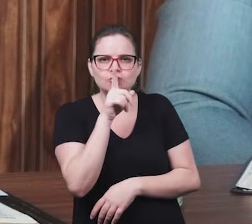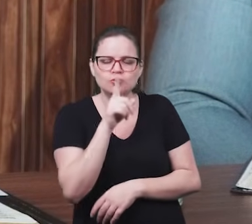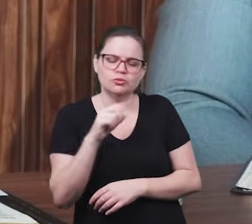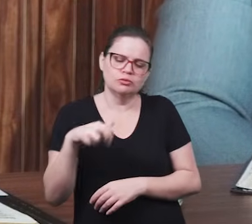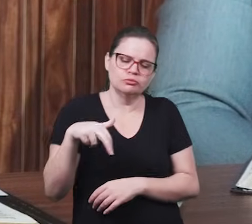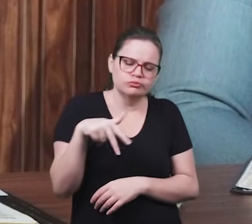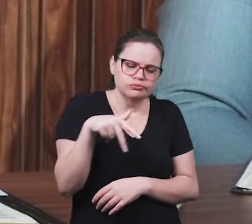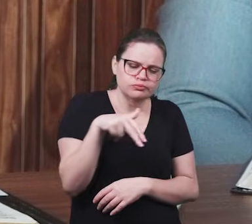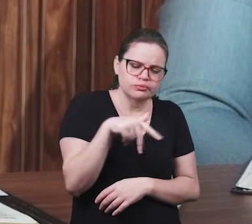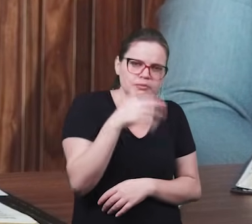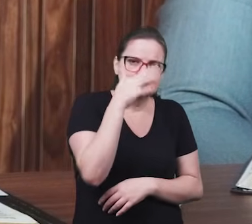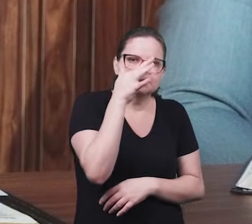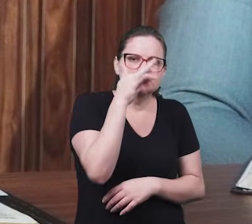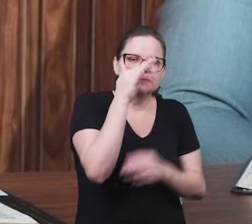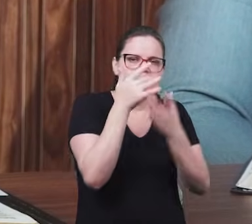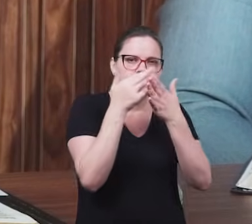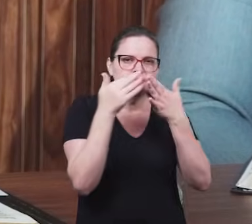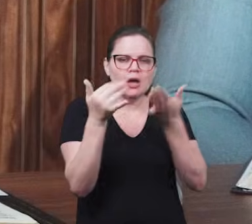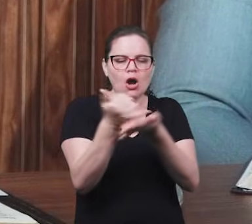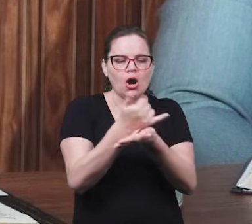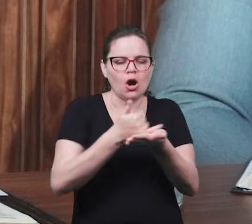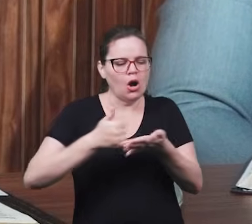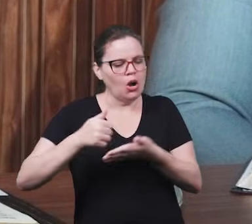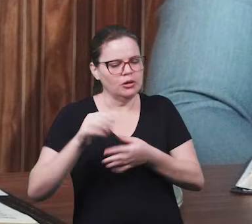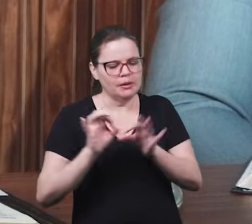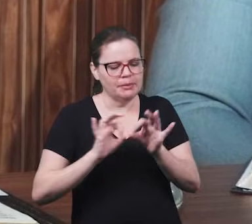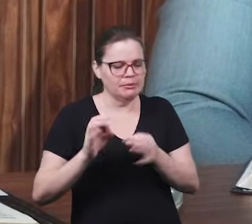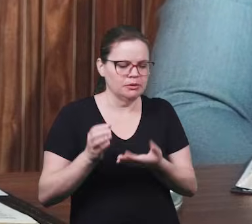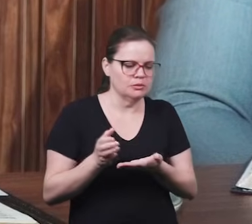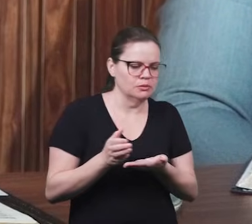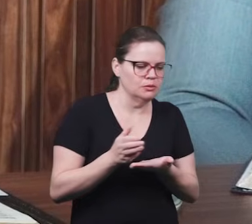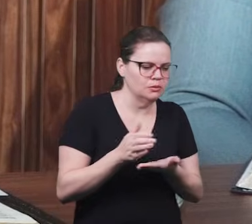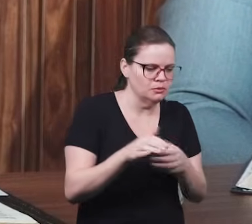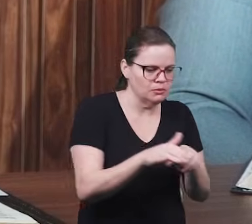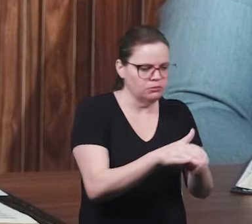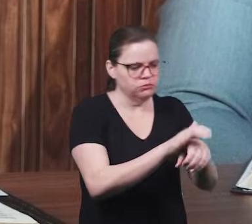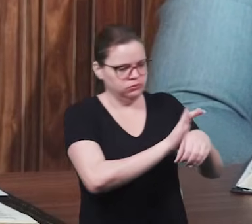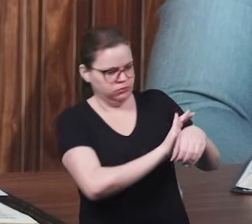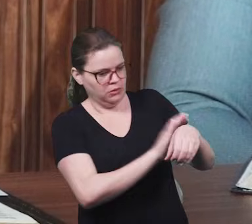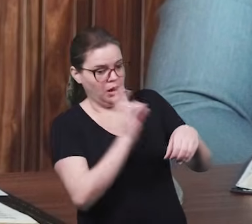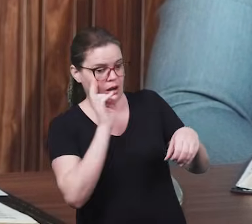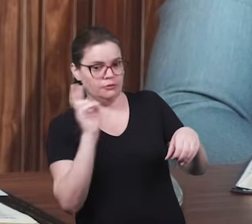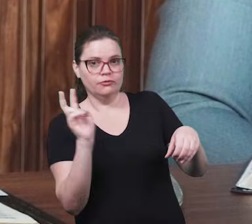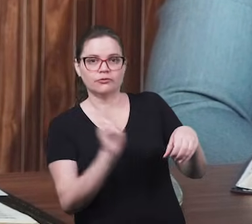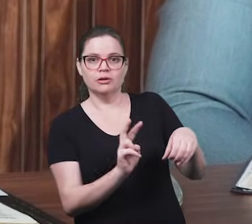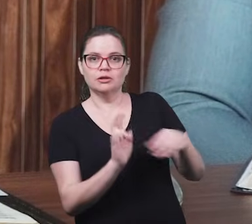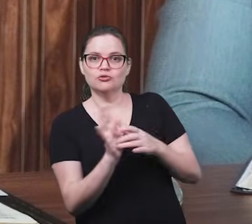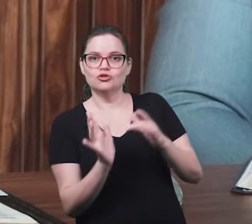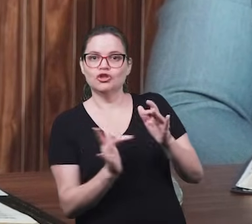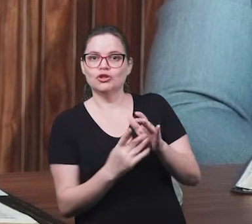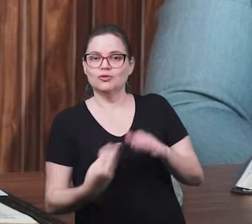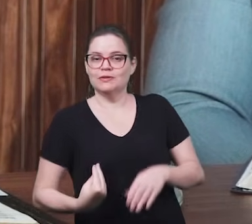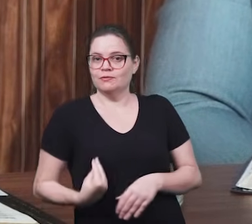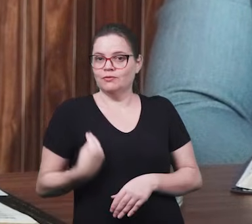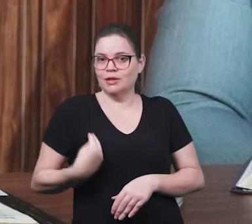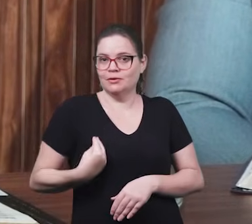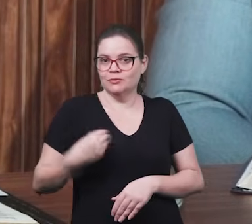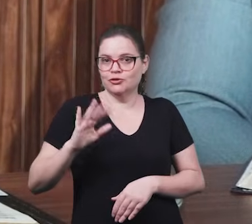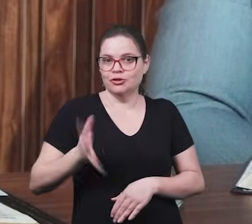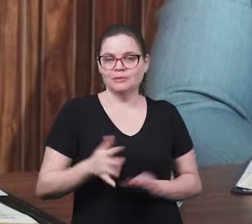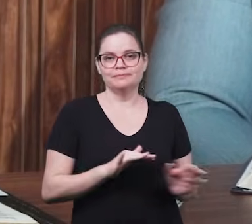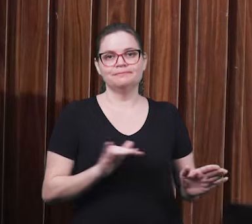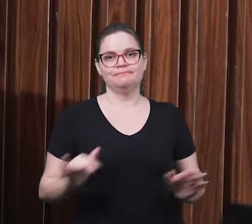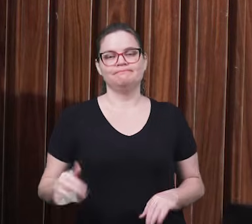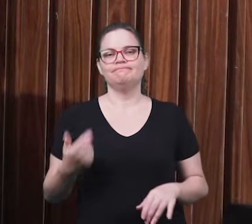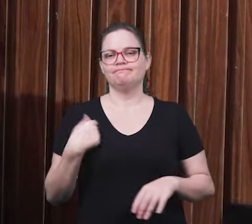as especiarias que tinham preparado. E ali elas encontraram o Senhor Jesus. Bendito seja o nome